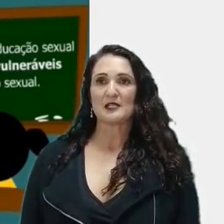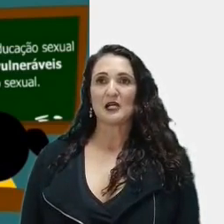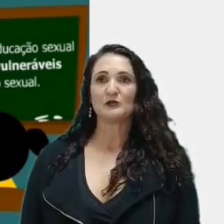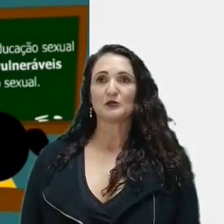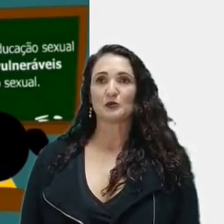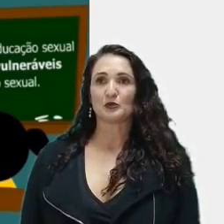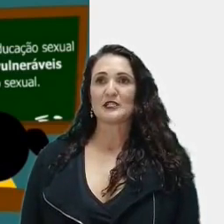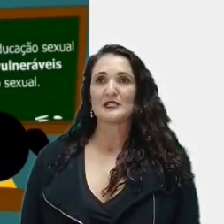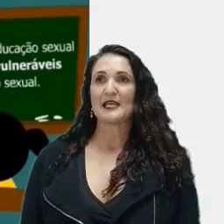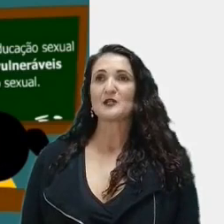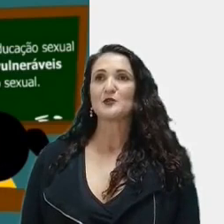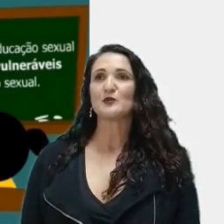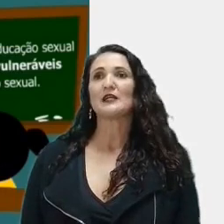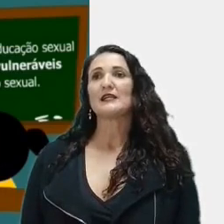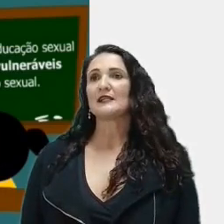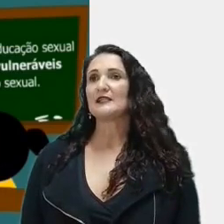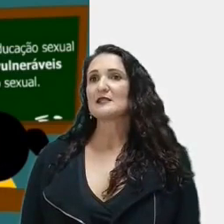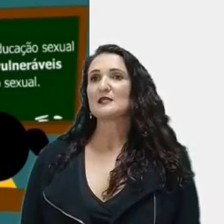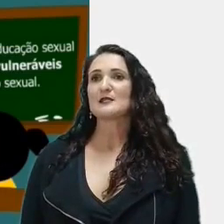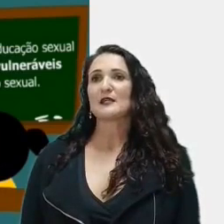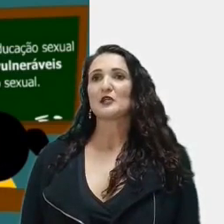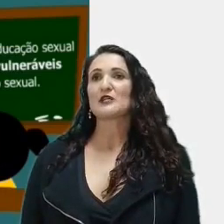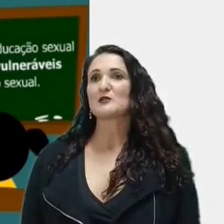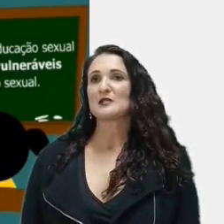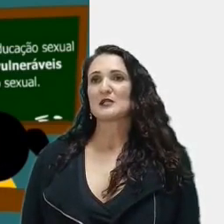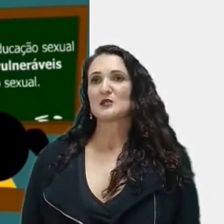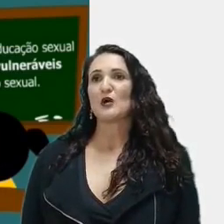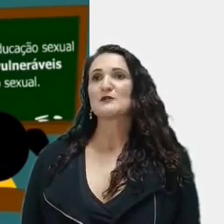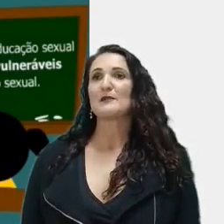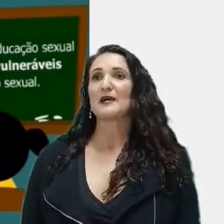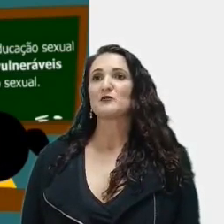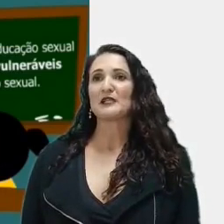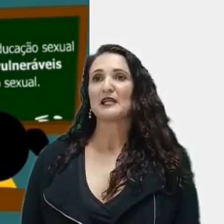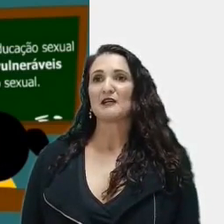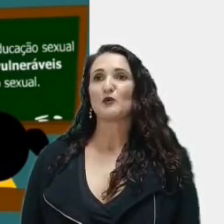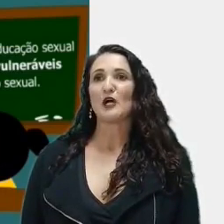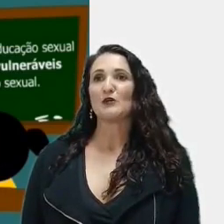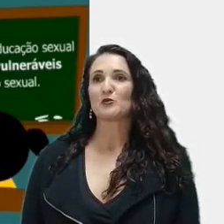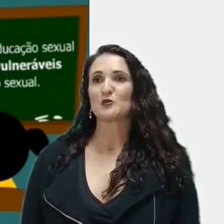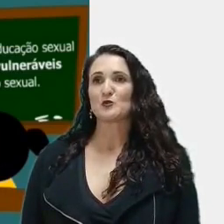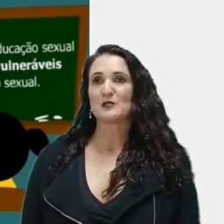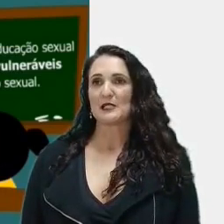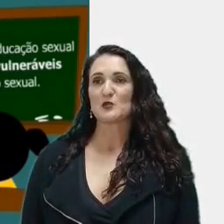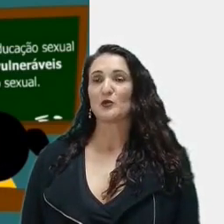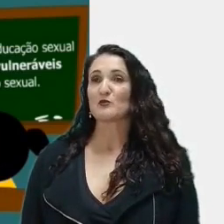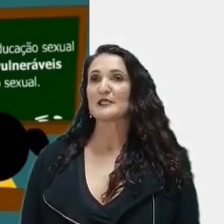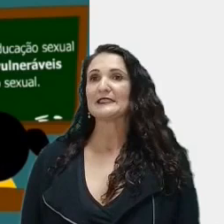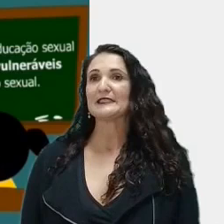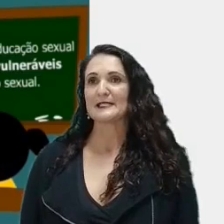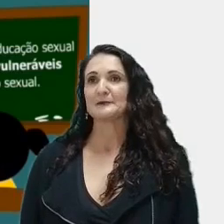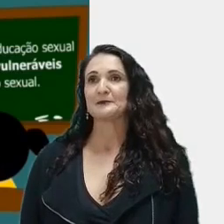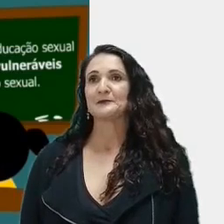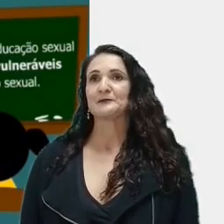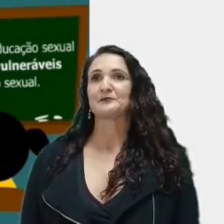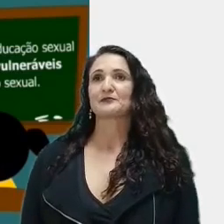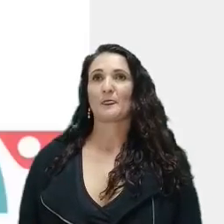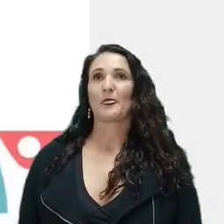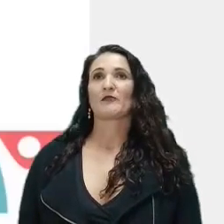classe social, cultura e sexo, e a criança sem educação sexual está mais vulnerável ao abuso sexual, com